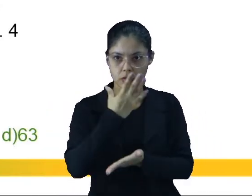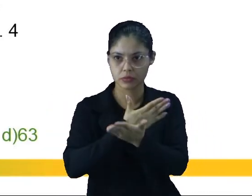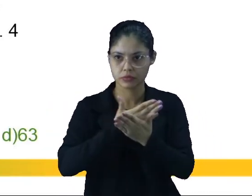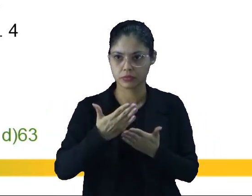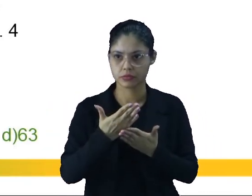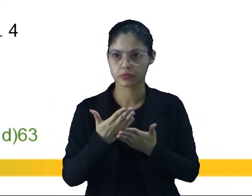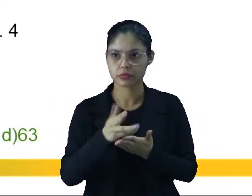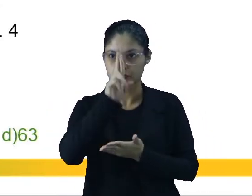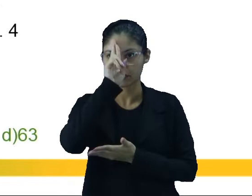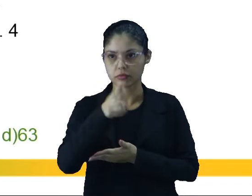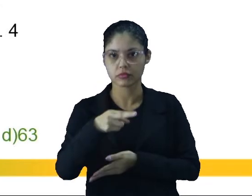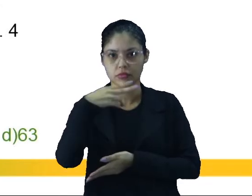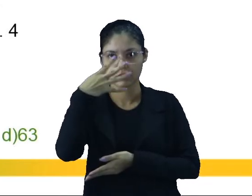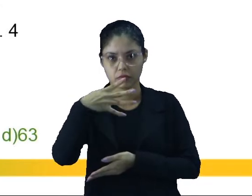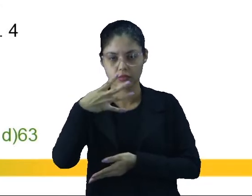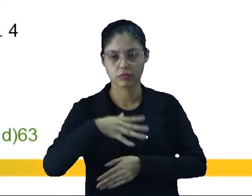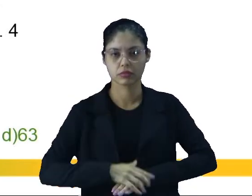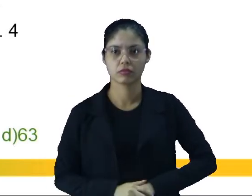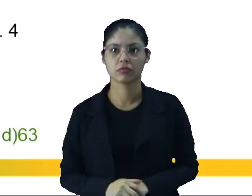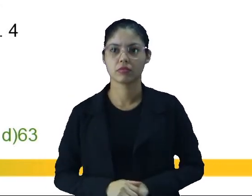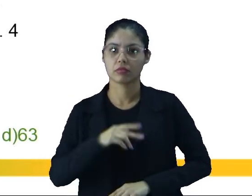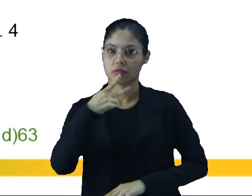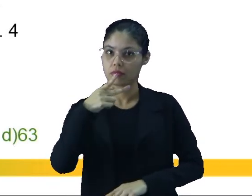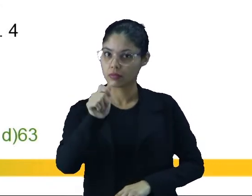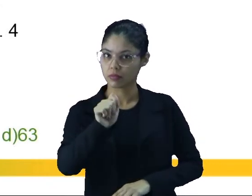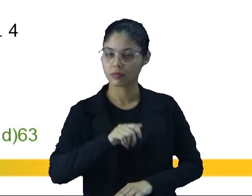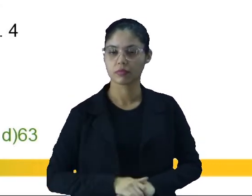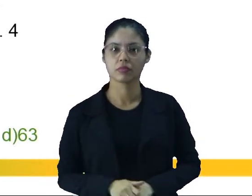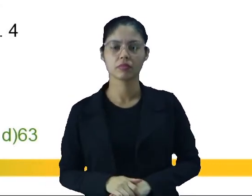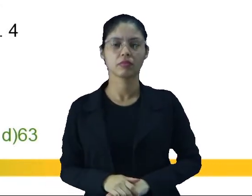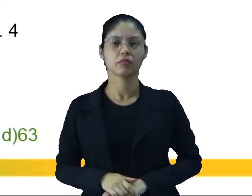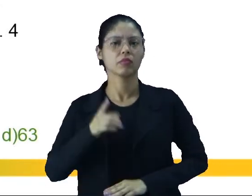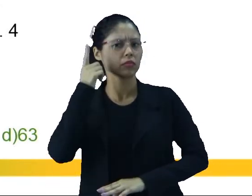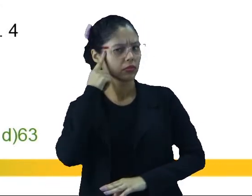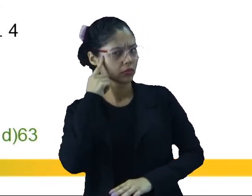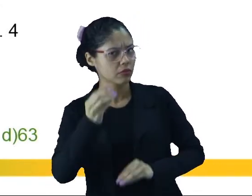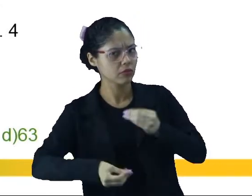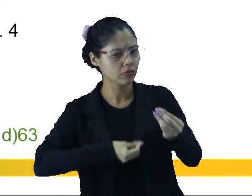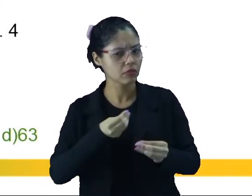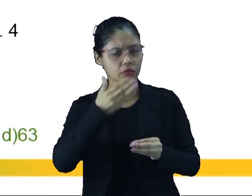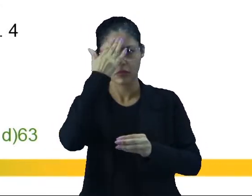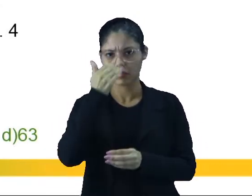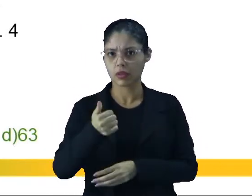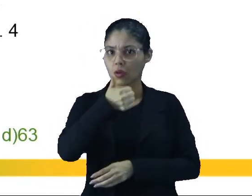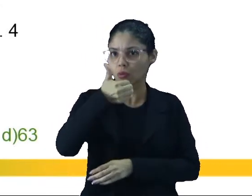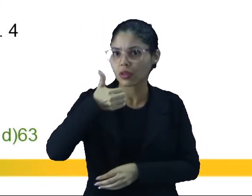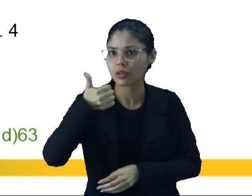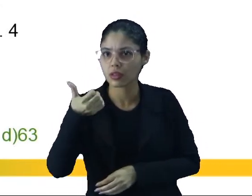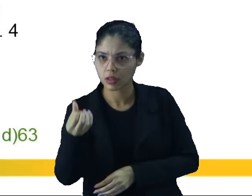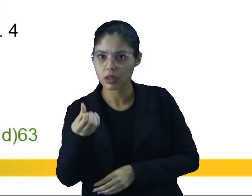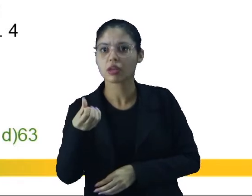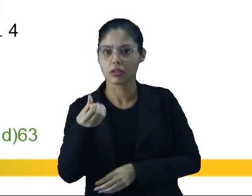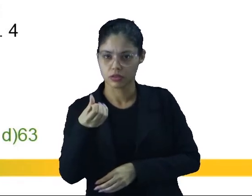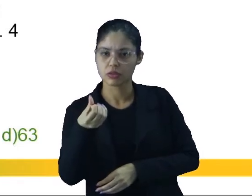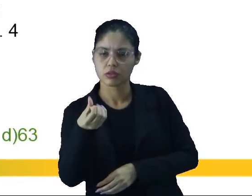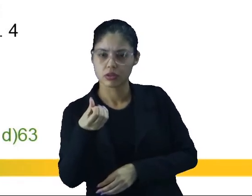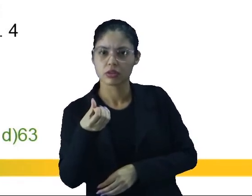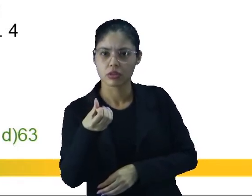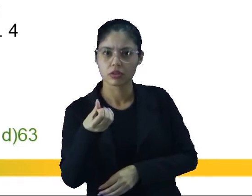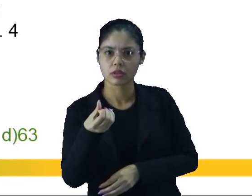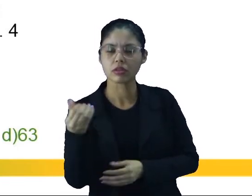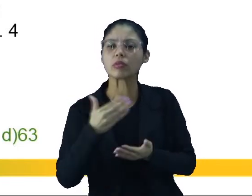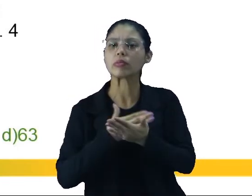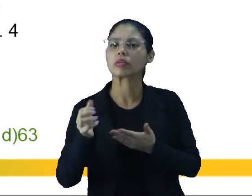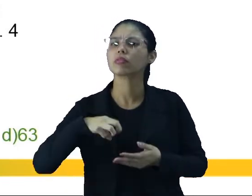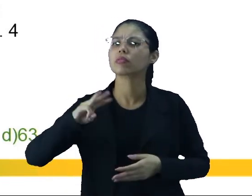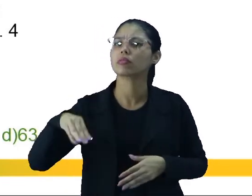tem razão da PA igual a 4? Aqui é uma PA. Então, peraí. Eu quero saber o 16º termo.